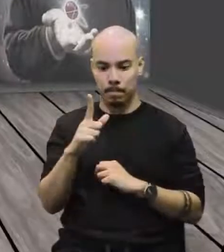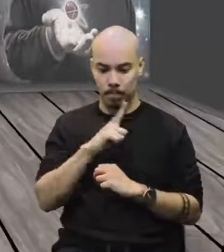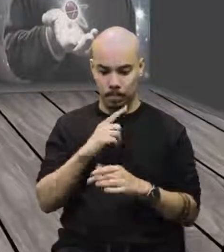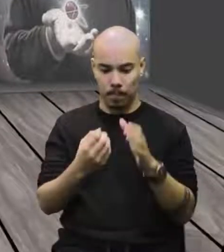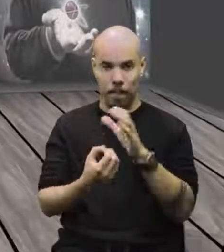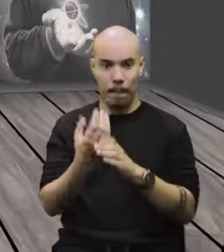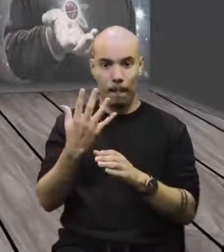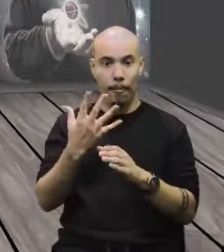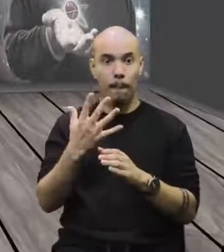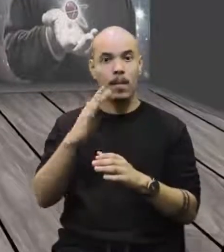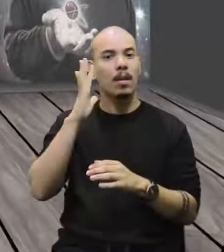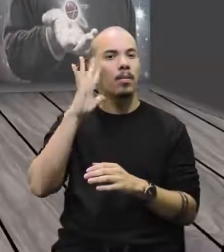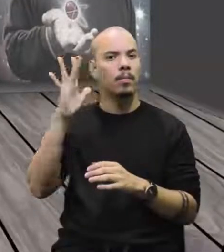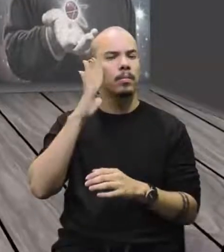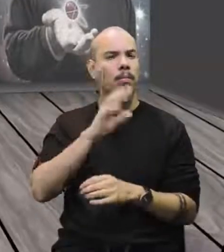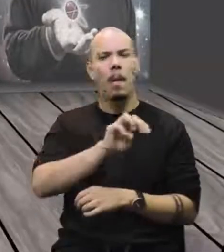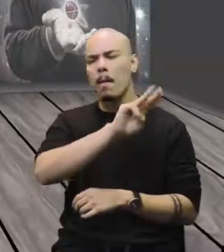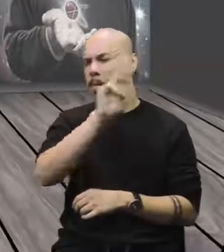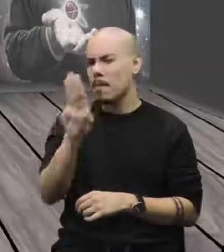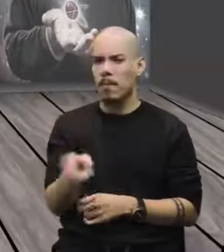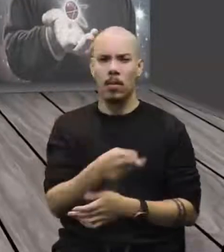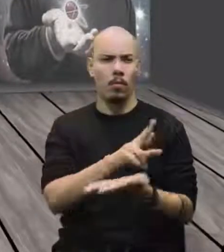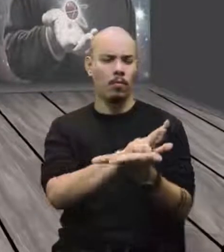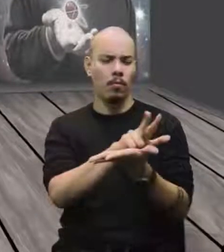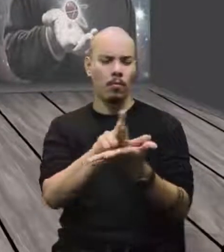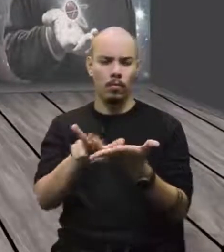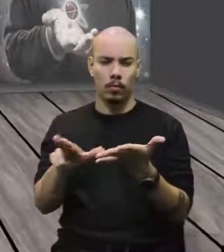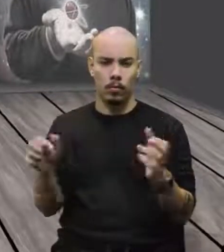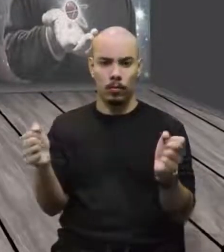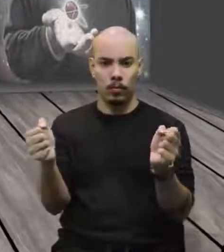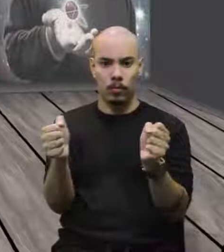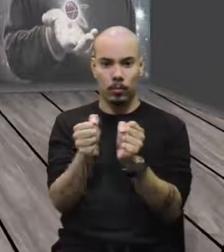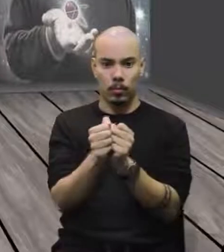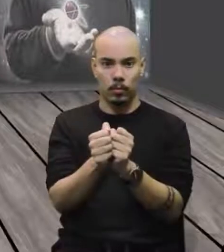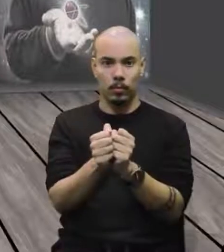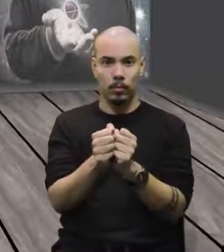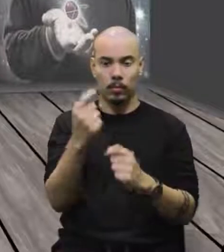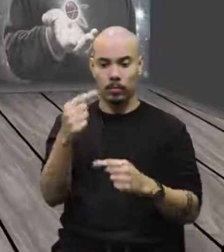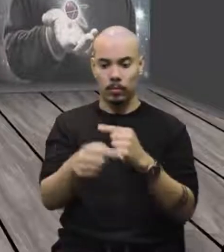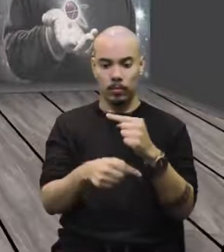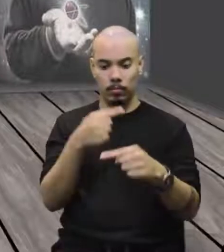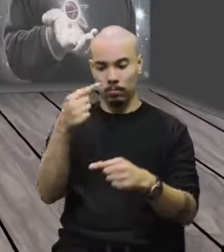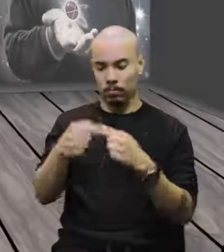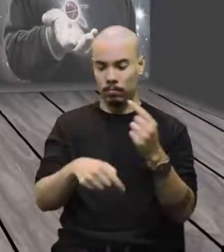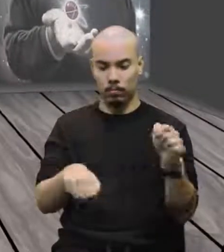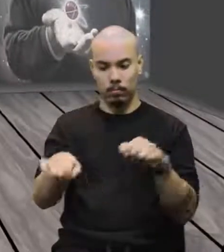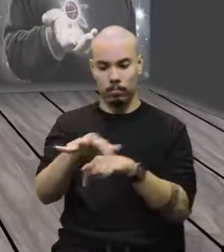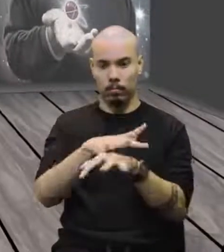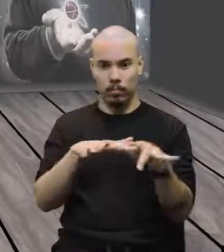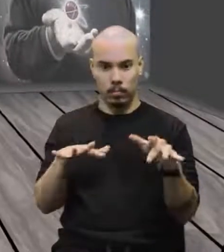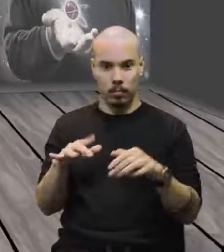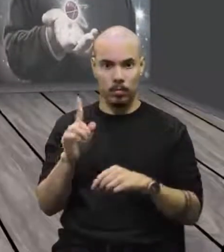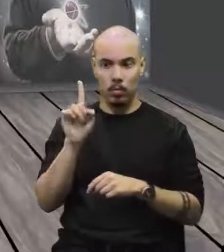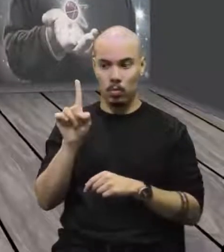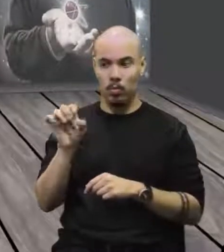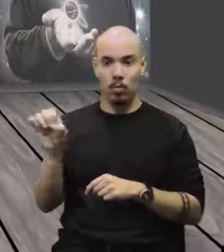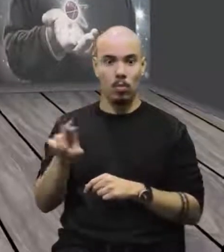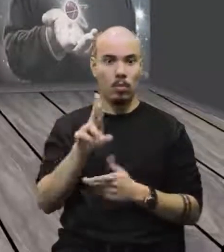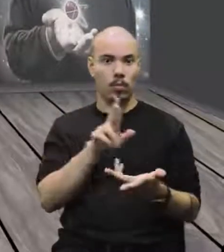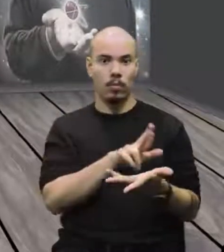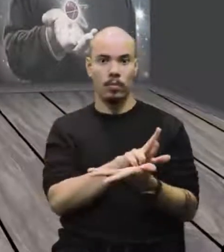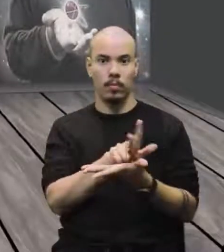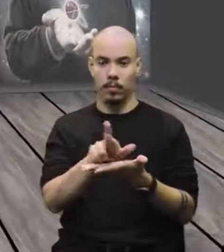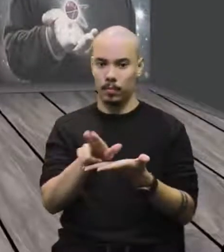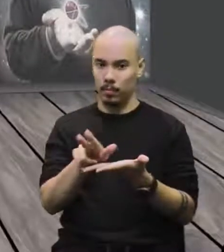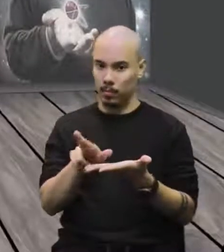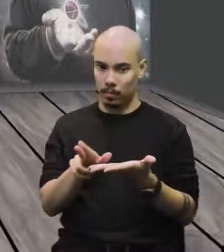imagine várias, milhões de cargas juntando, então intensifica, né? Então, é uma ou para várias.